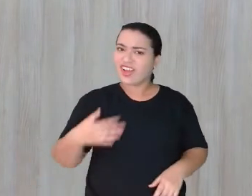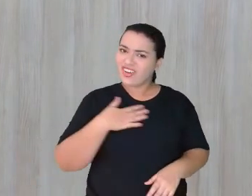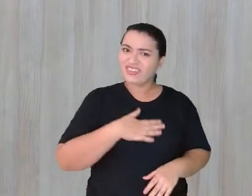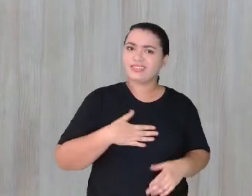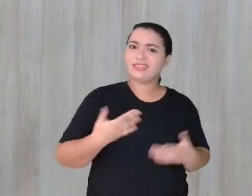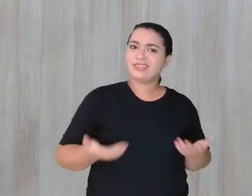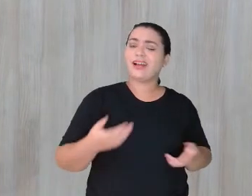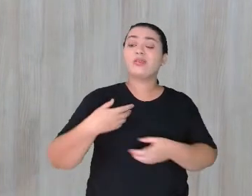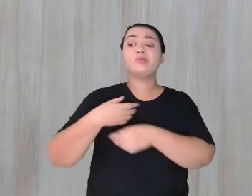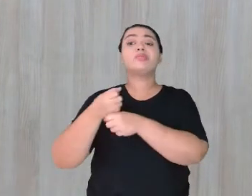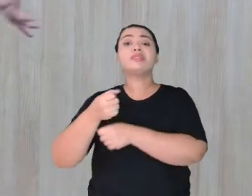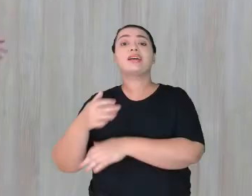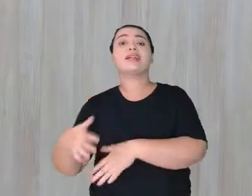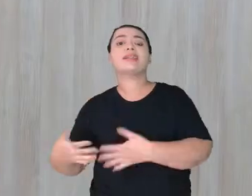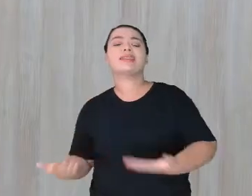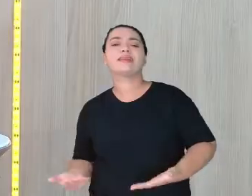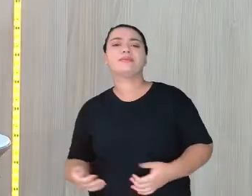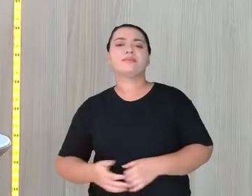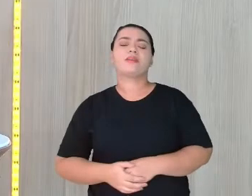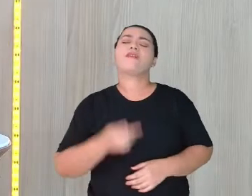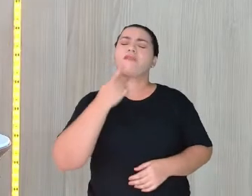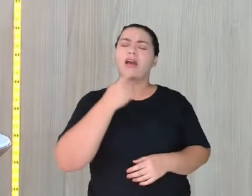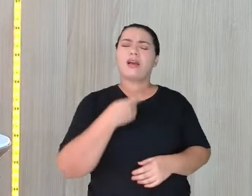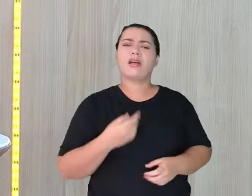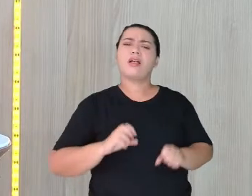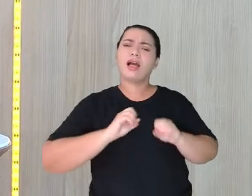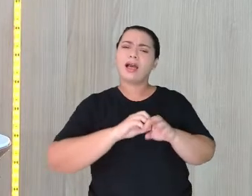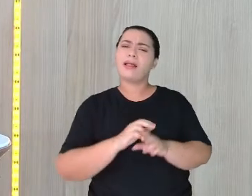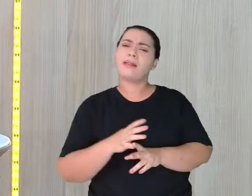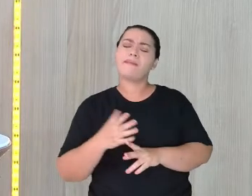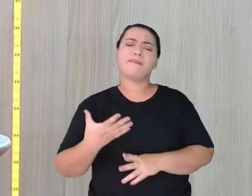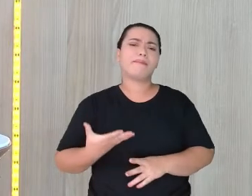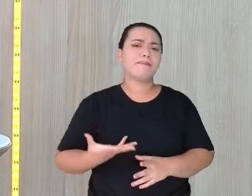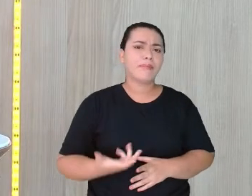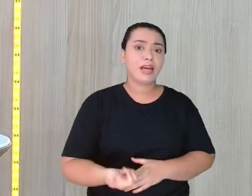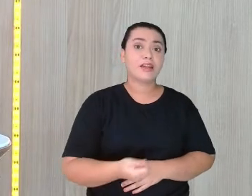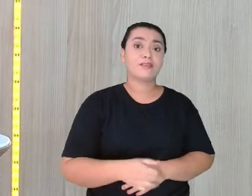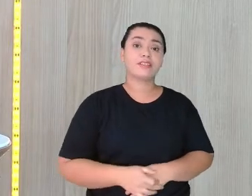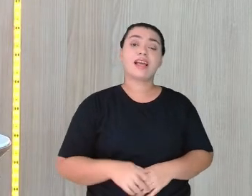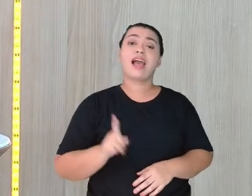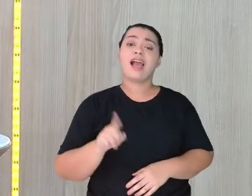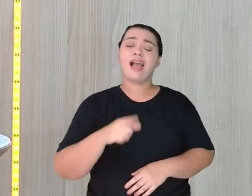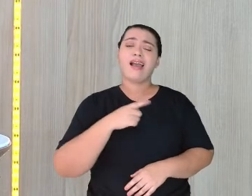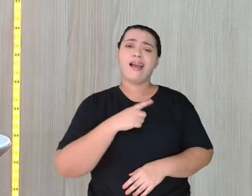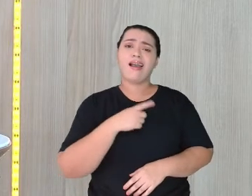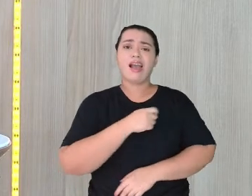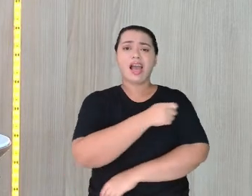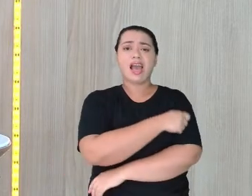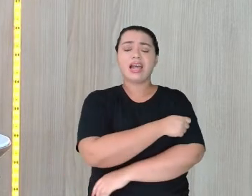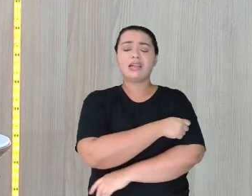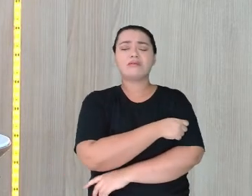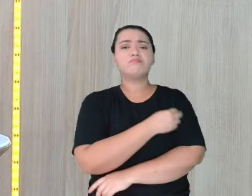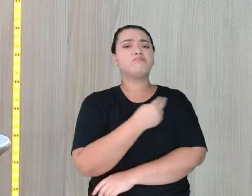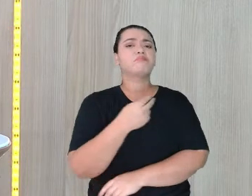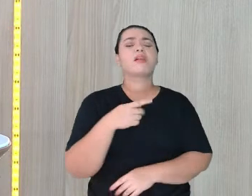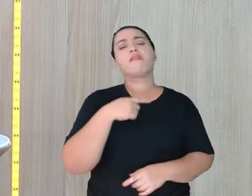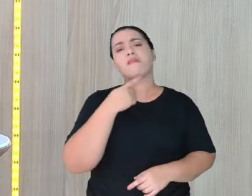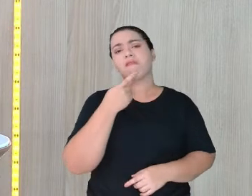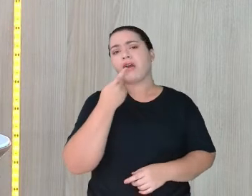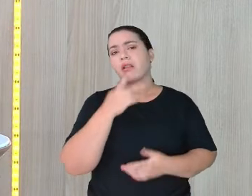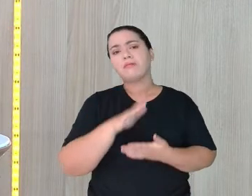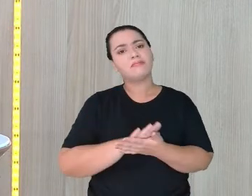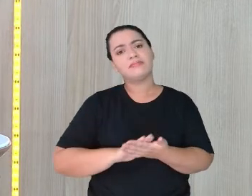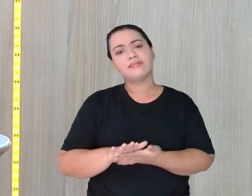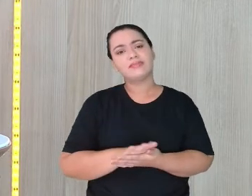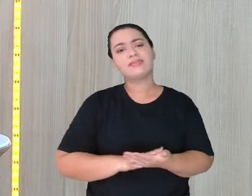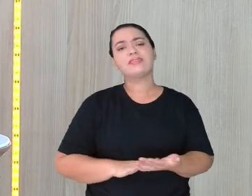foi o chat. Vivi, a aula foi maravilhosa. Tem alunos aqui no chat, só que eles não se manifestaram. Perguntei se eles gostavam de